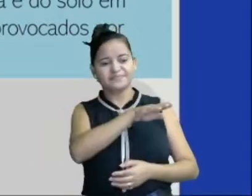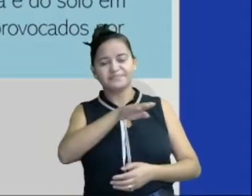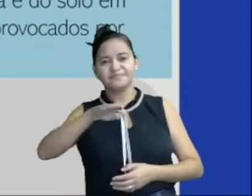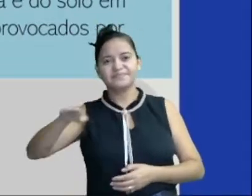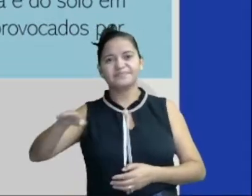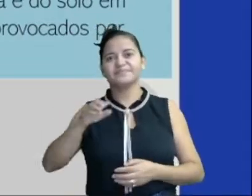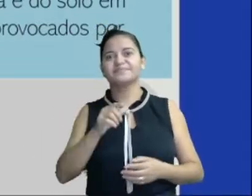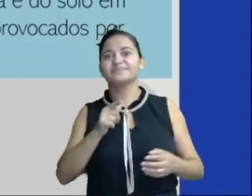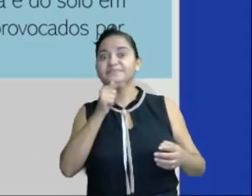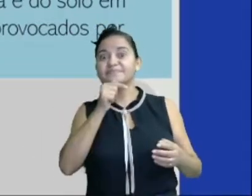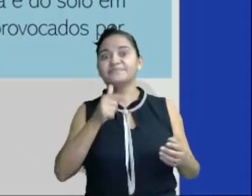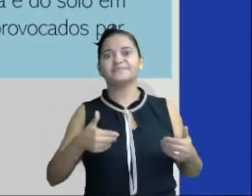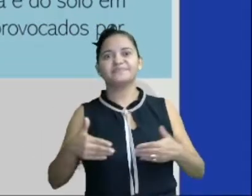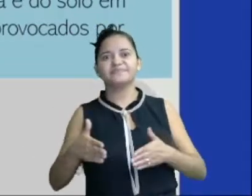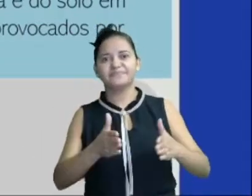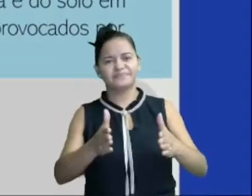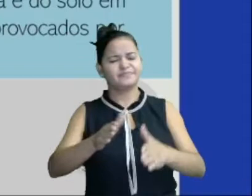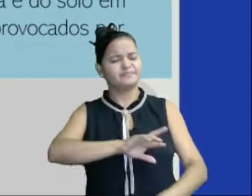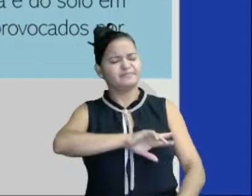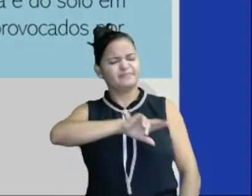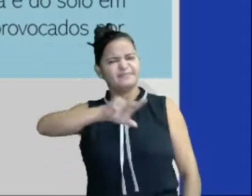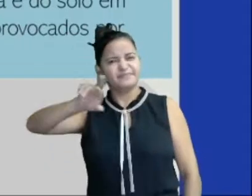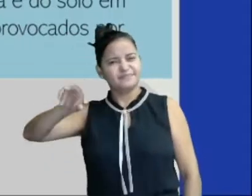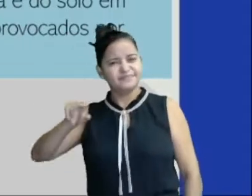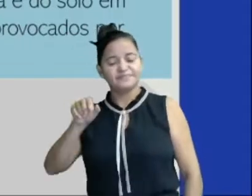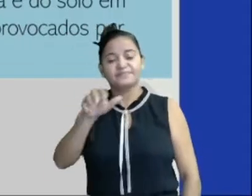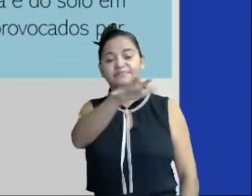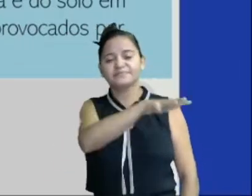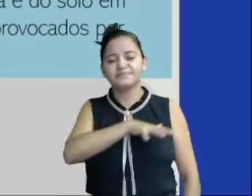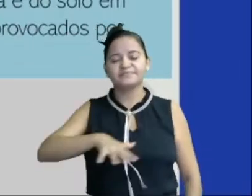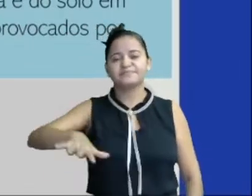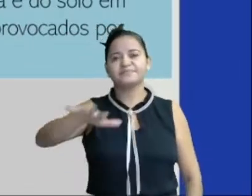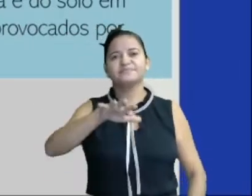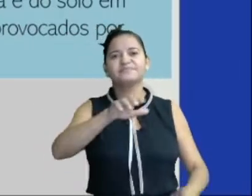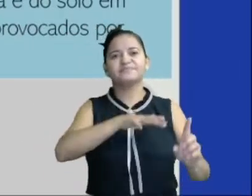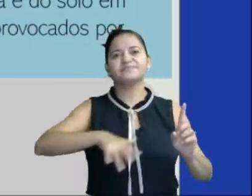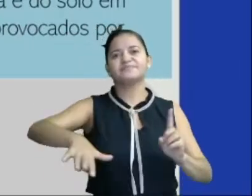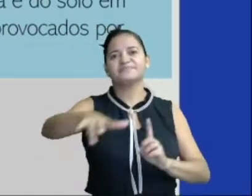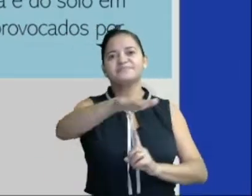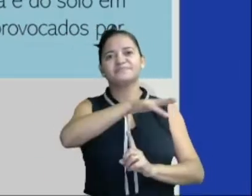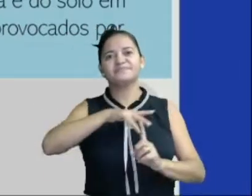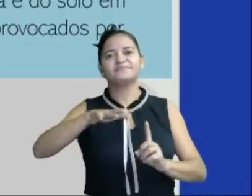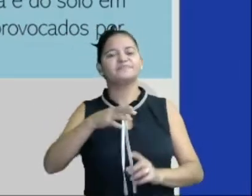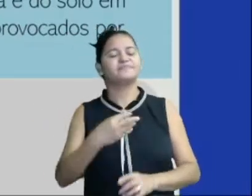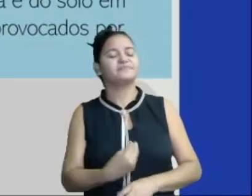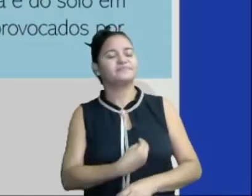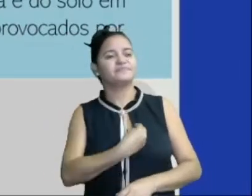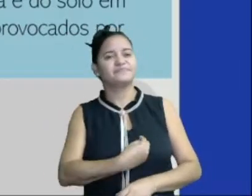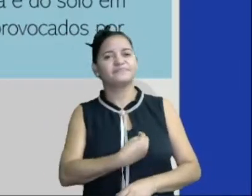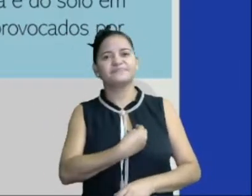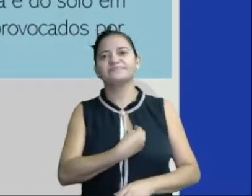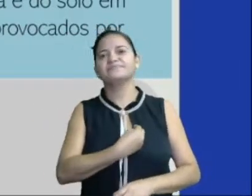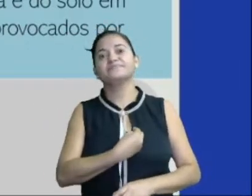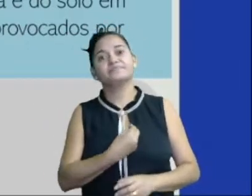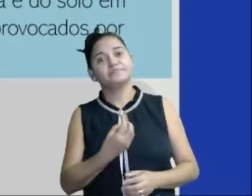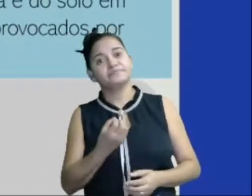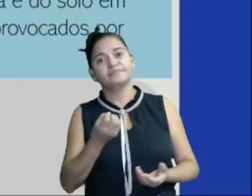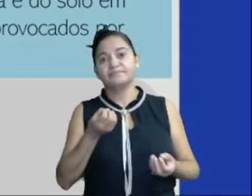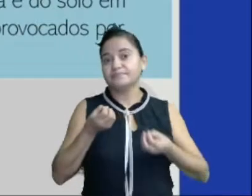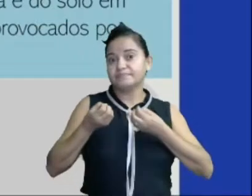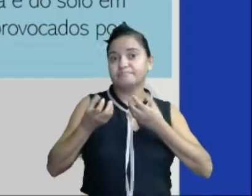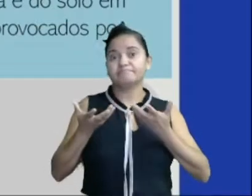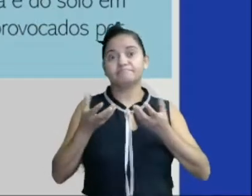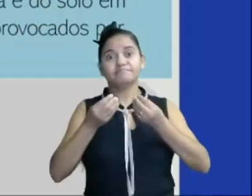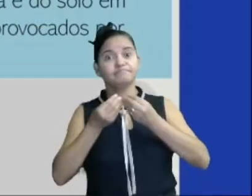vegetal, rios e etc. No ambiente em que vive, bem como a ação humana na conservação ou degradação dessas